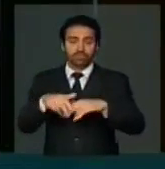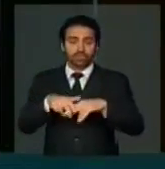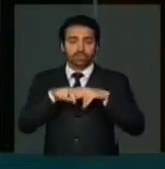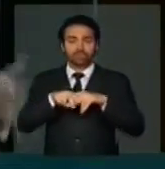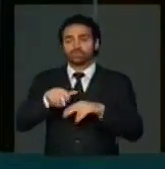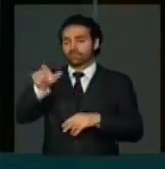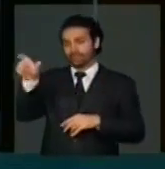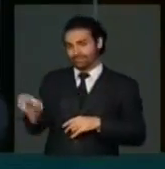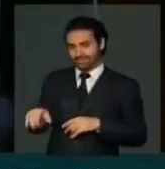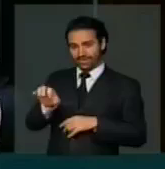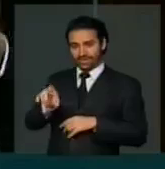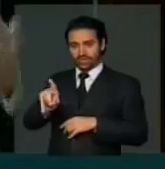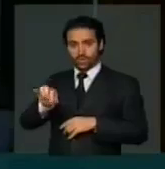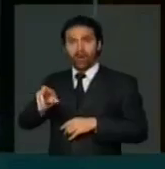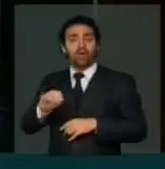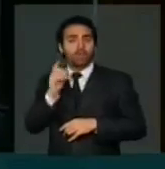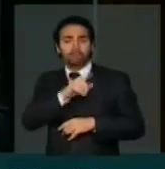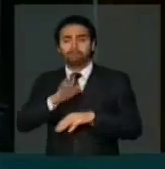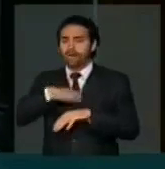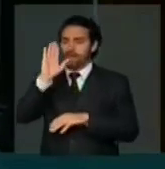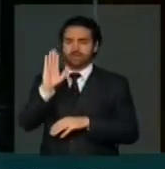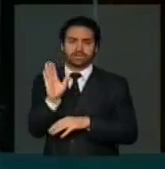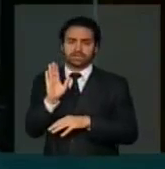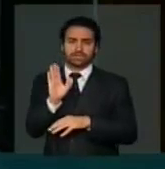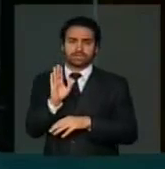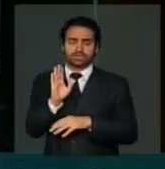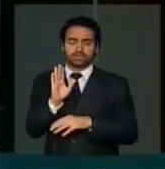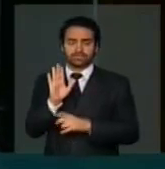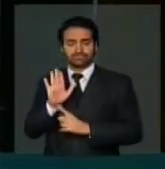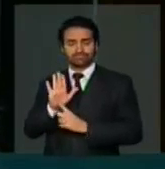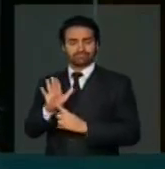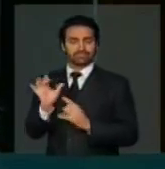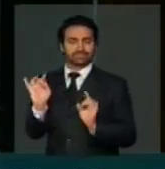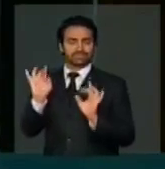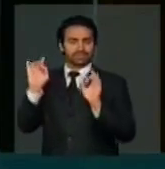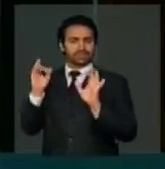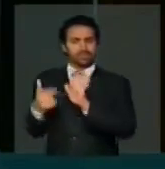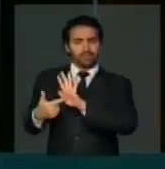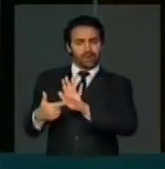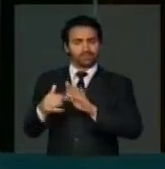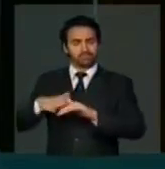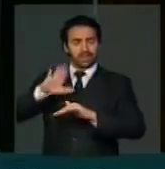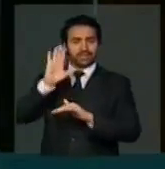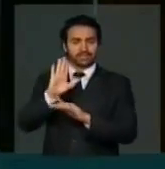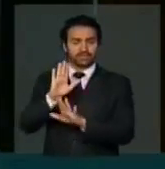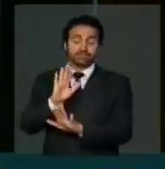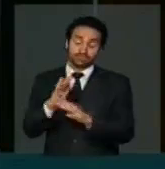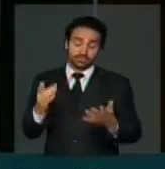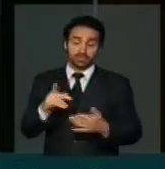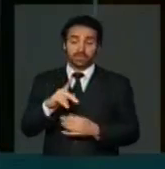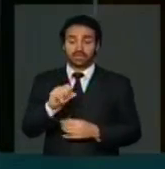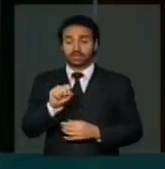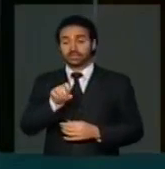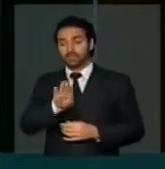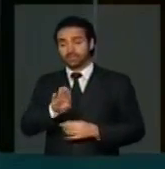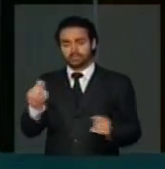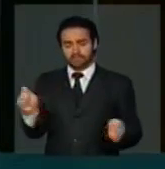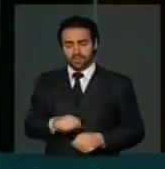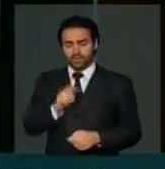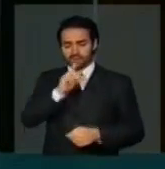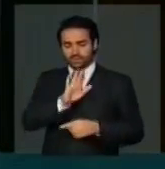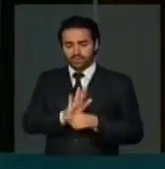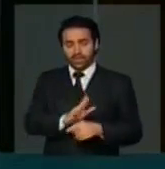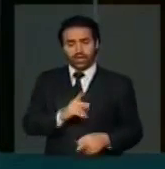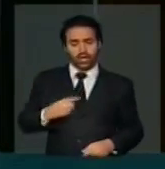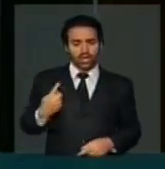ir mais além, se sobressair. E é de momentos como esse que o PSB vai poder dar sua contribuição para que a gente